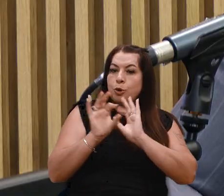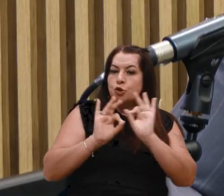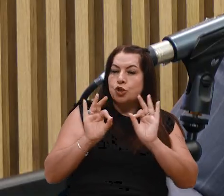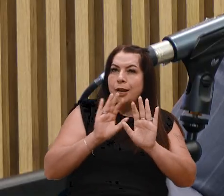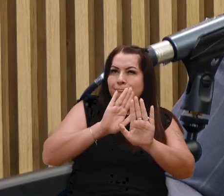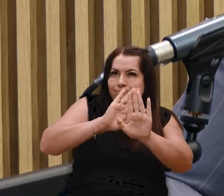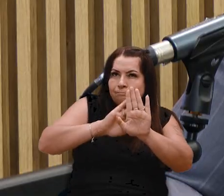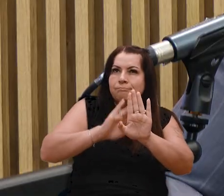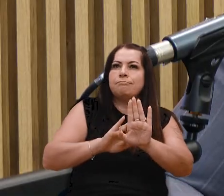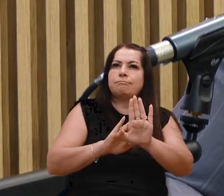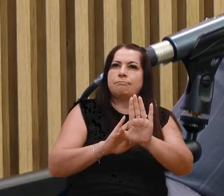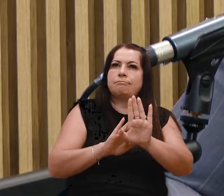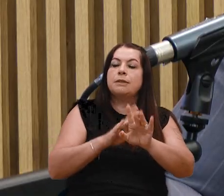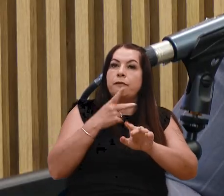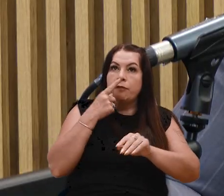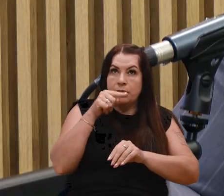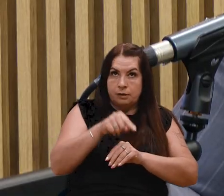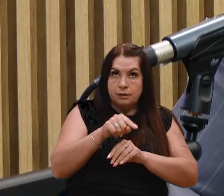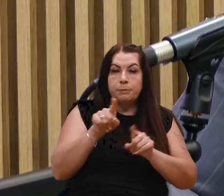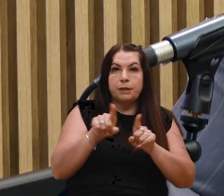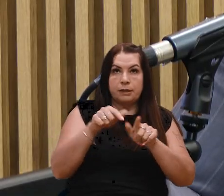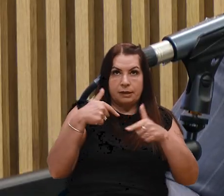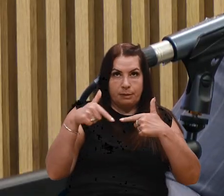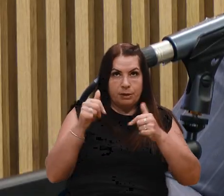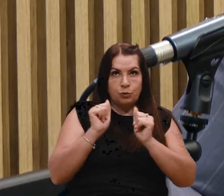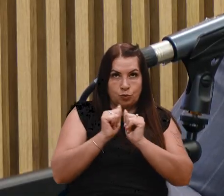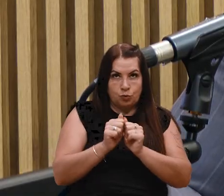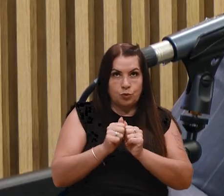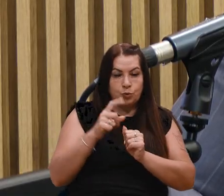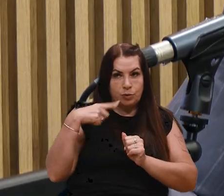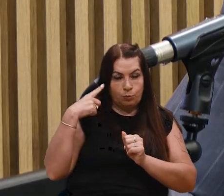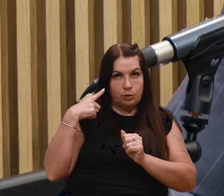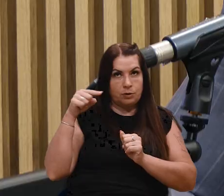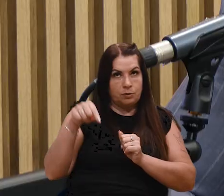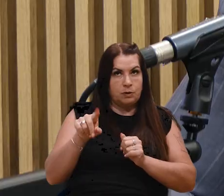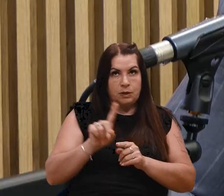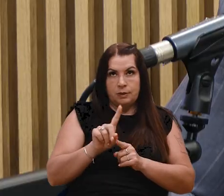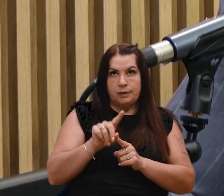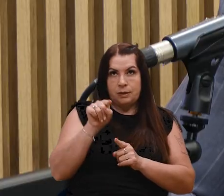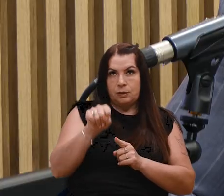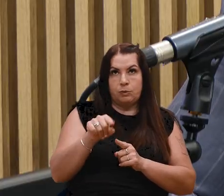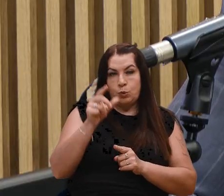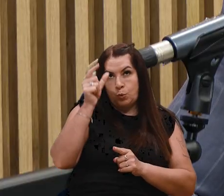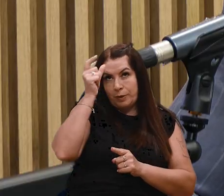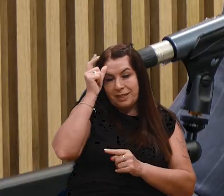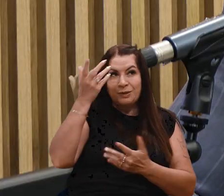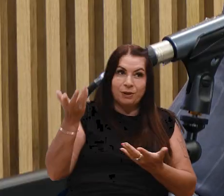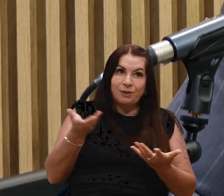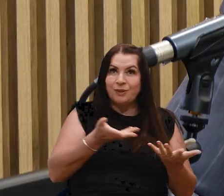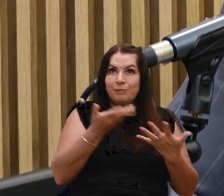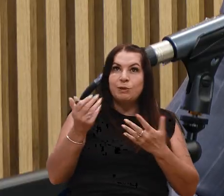realizado. Digo aqui, cito, né? Estamos trabalhando muito nisso, o deputado está aqui, não é porque, né, coincidentemente foi convidado,